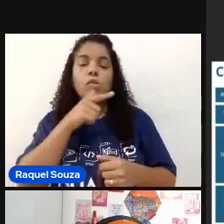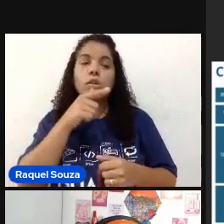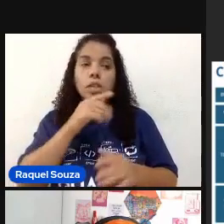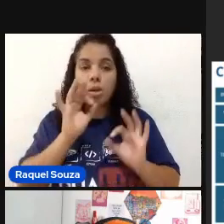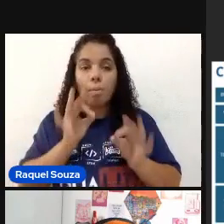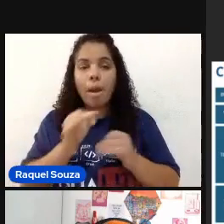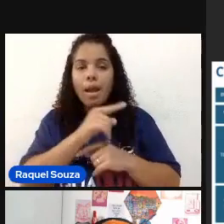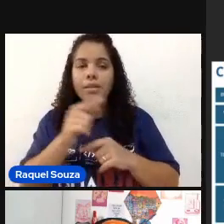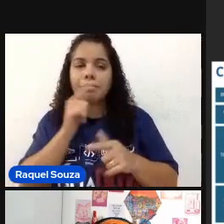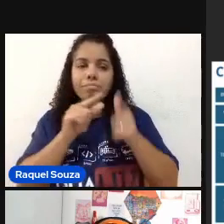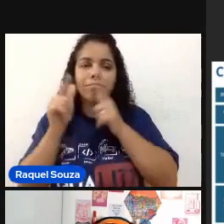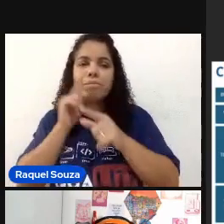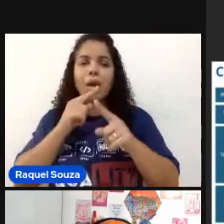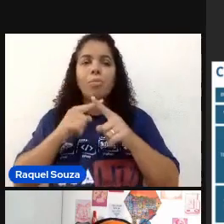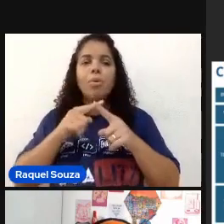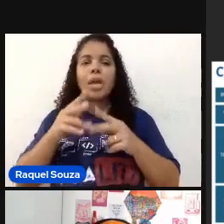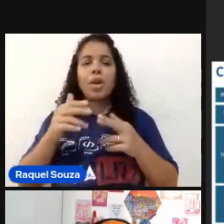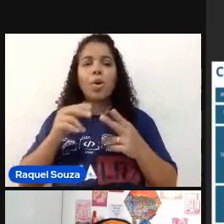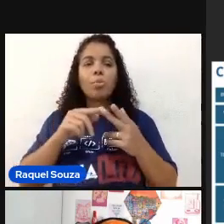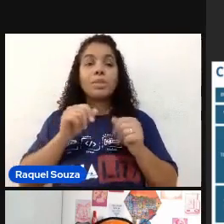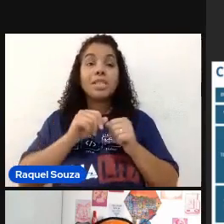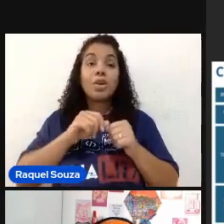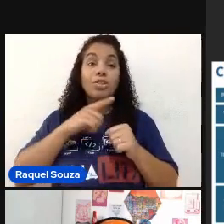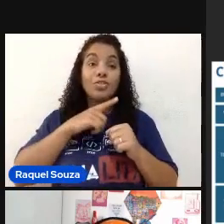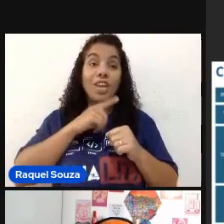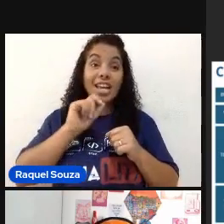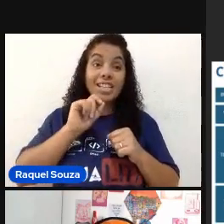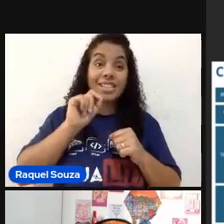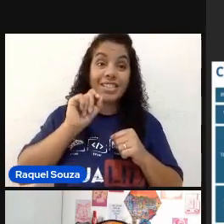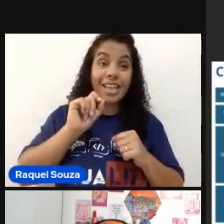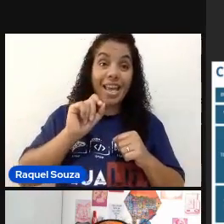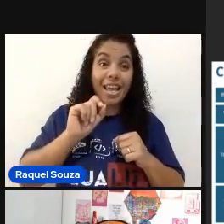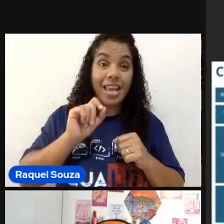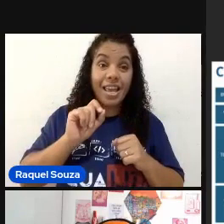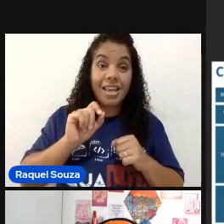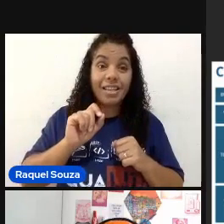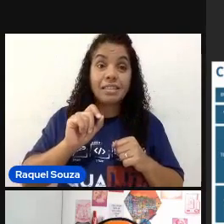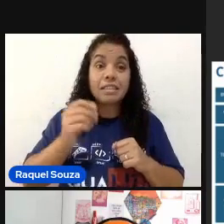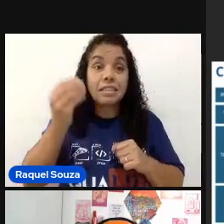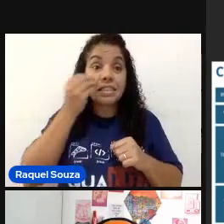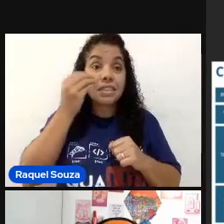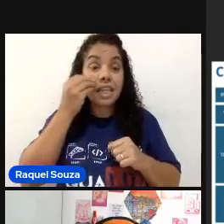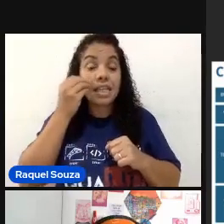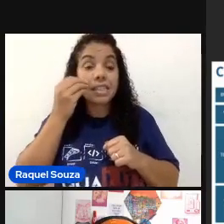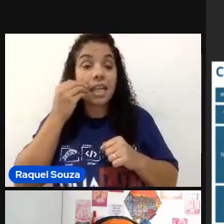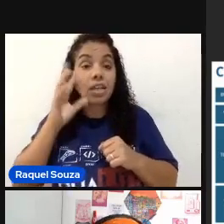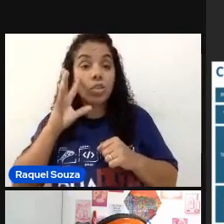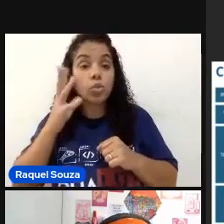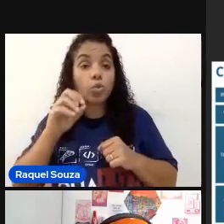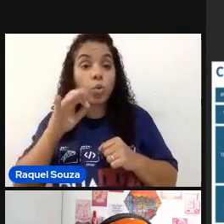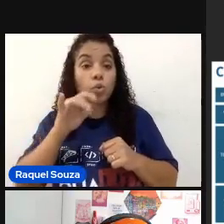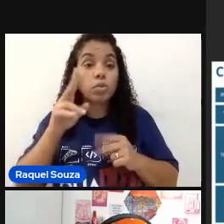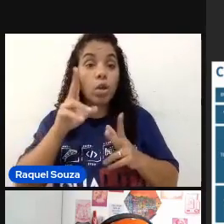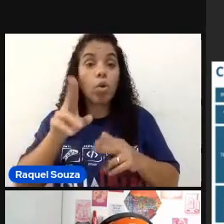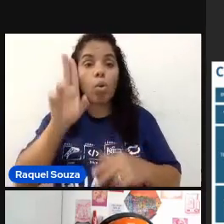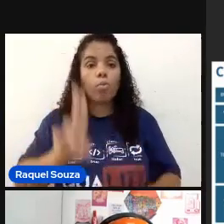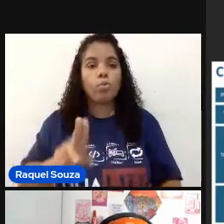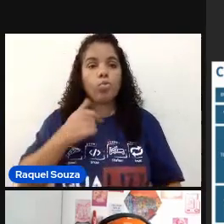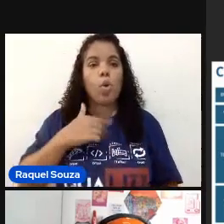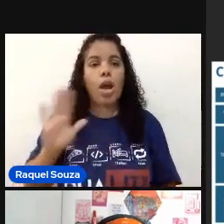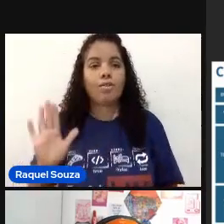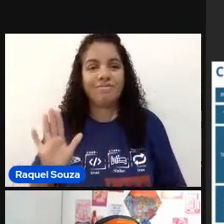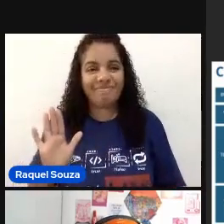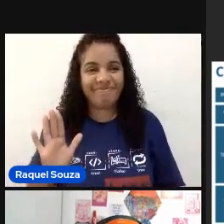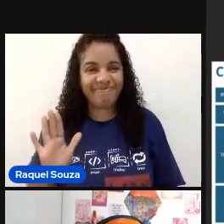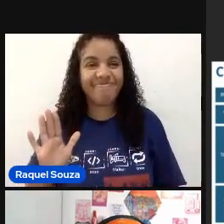assertivo, porque seria como se eu estivesse testando essa solução como usuário. Então, eu